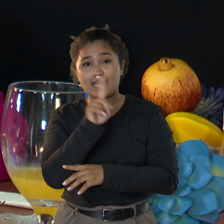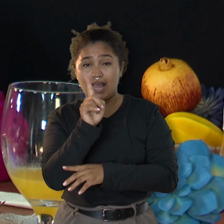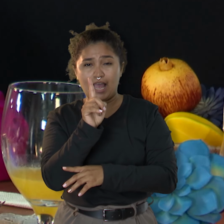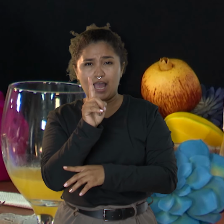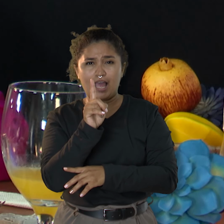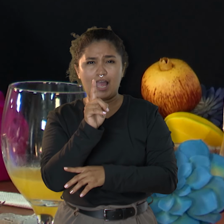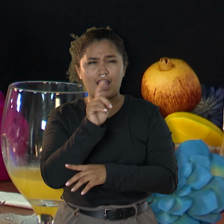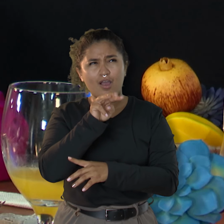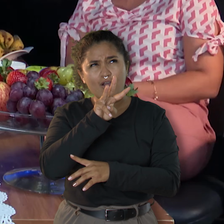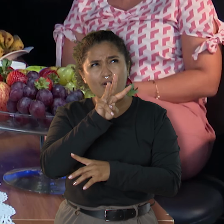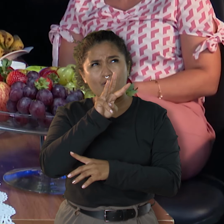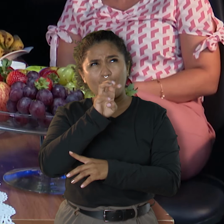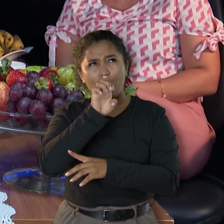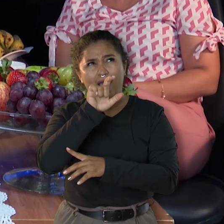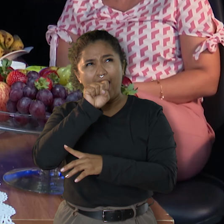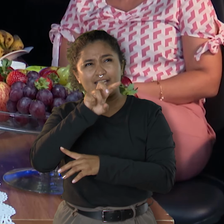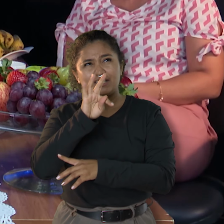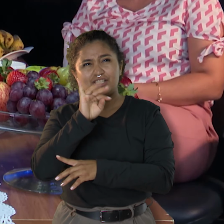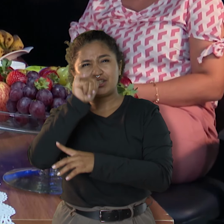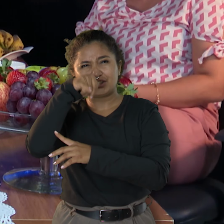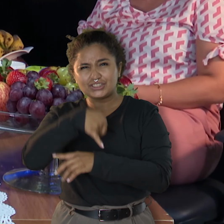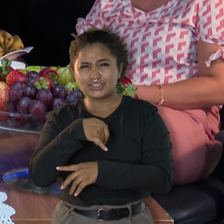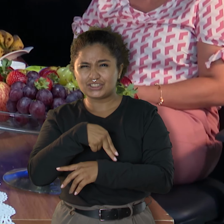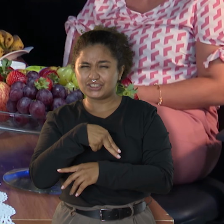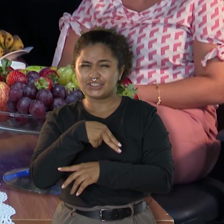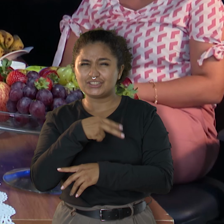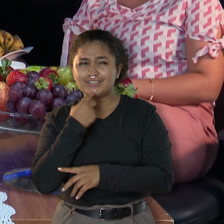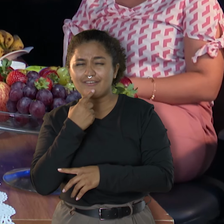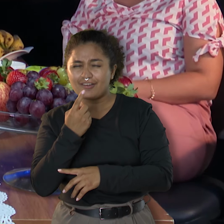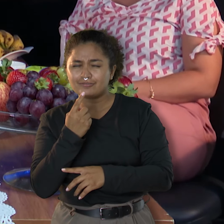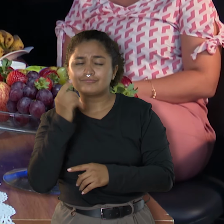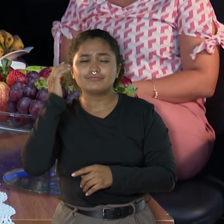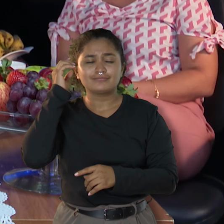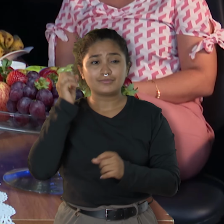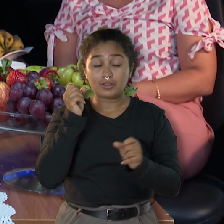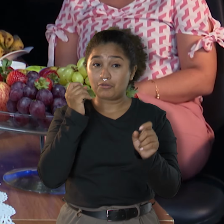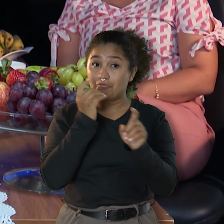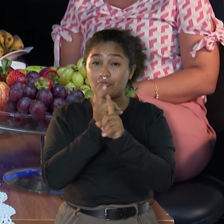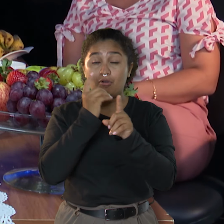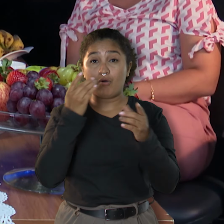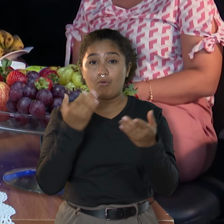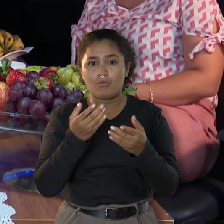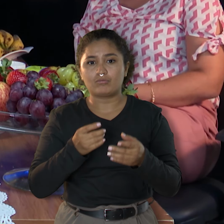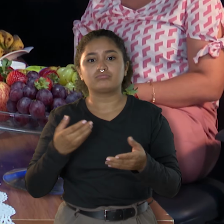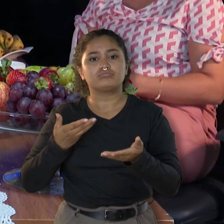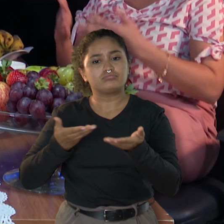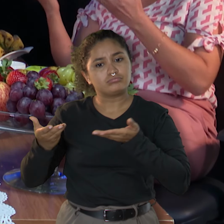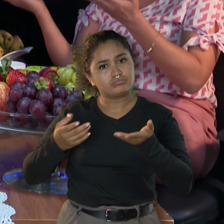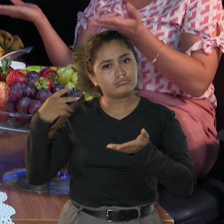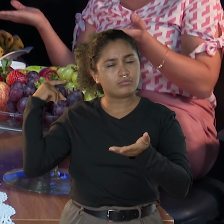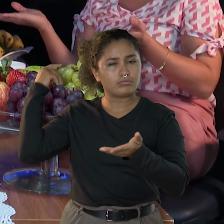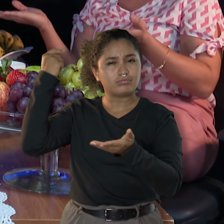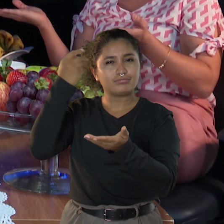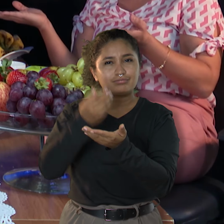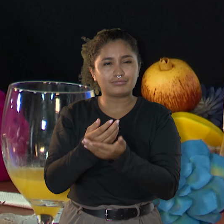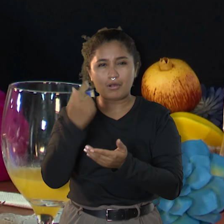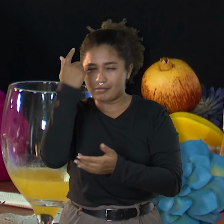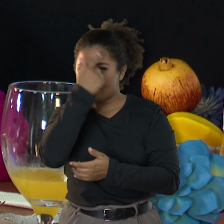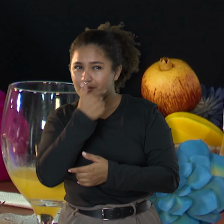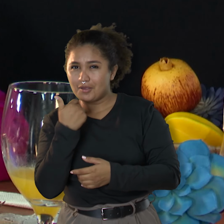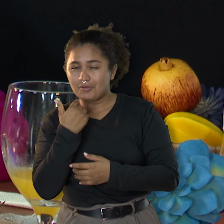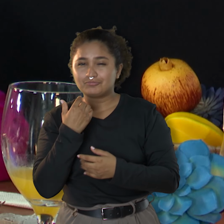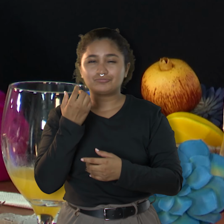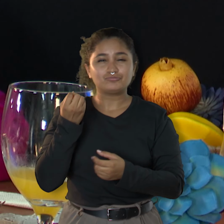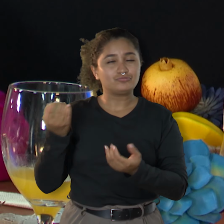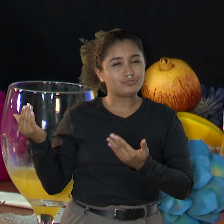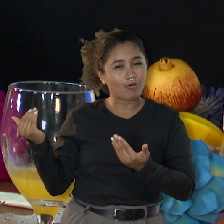pensa que é Tainá Westin, tá? Mas é Vestin, acabei de descobrir, viu? Tainá é uma servidora antiga do tribunal, apesar de ter esse rostinho maravilhoso de